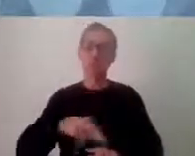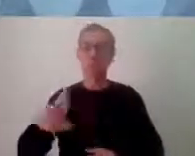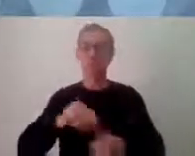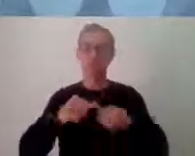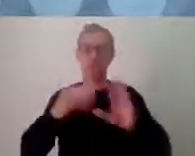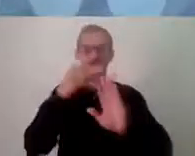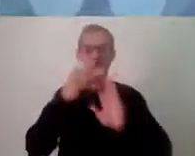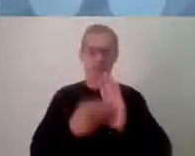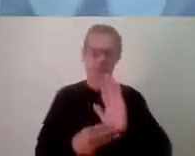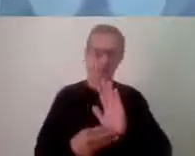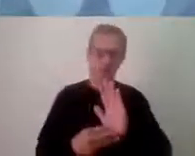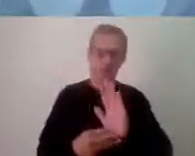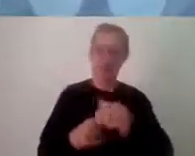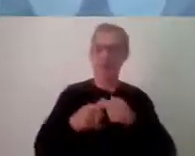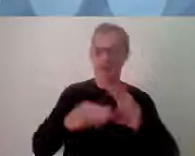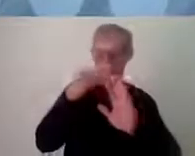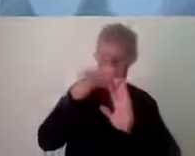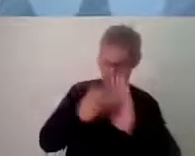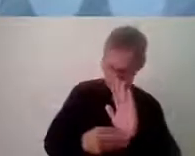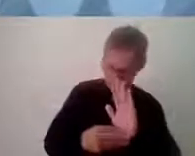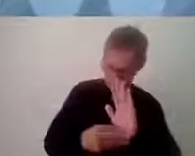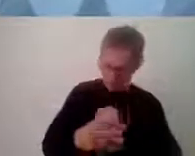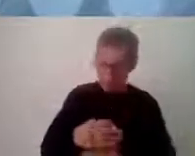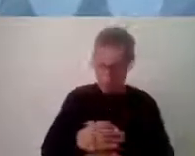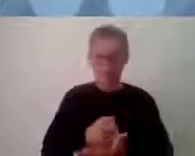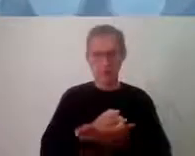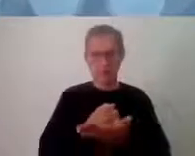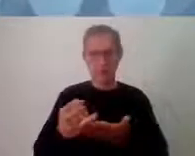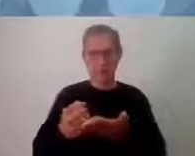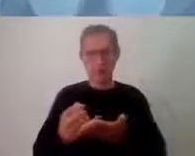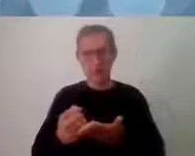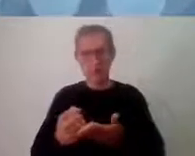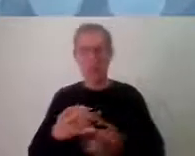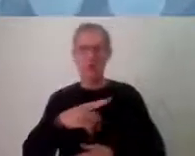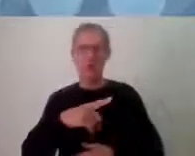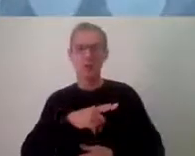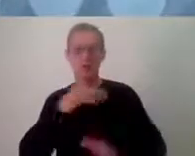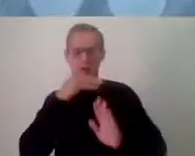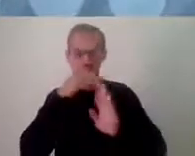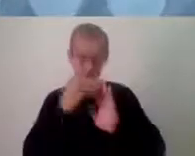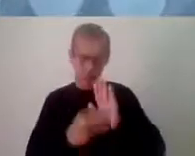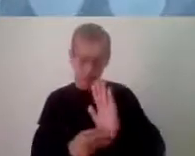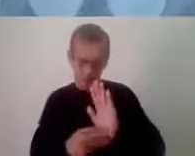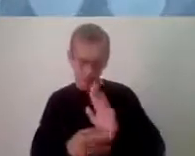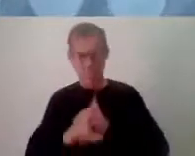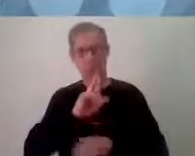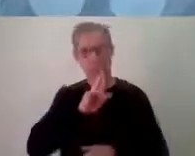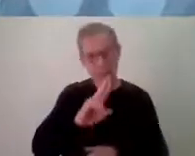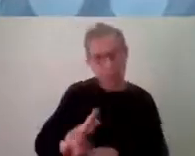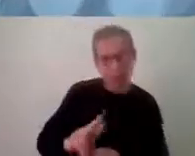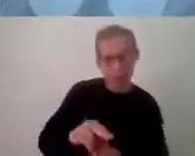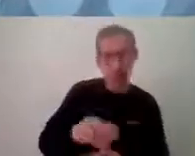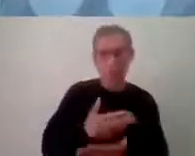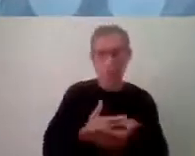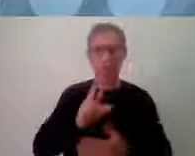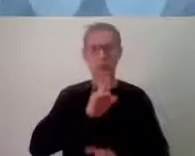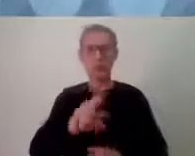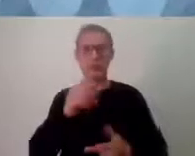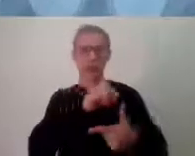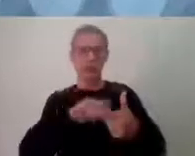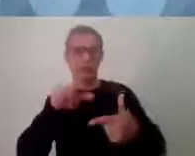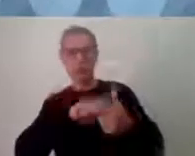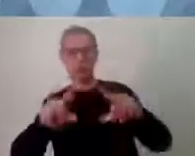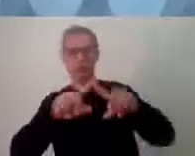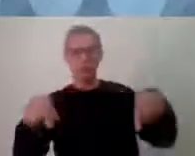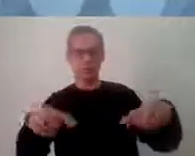utilizar esse método. Esse método foi o que deu início, né? Foi o método que começou a resolver o problema